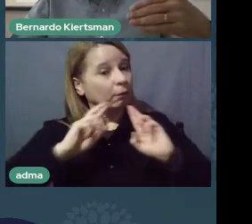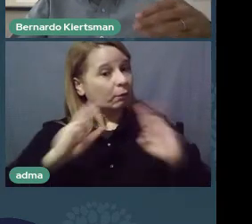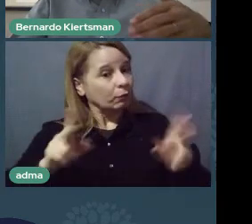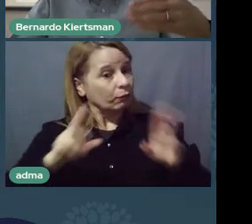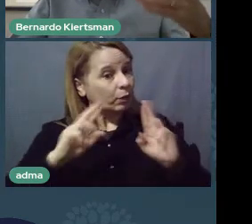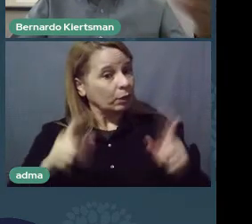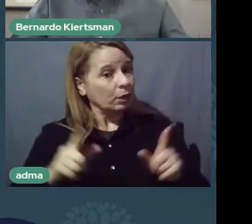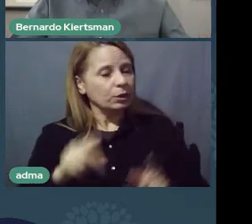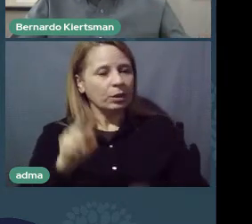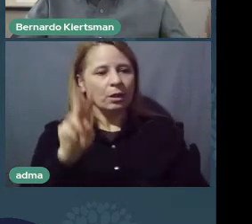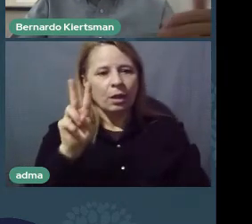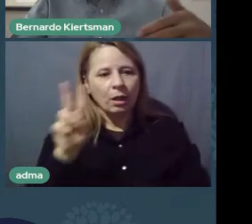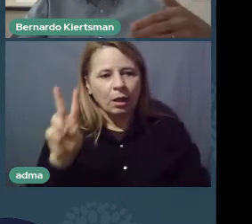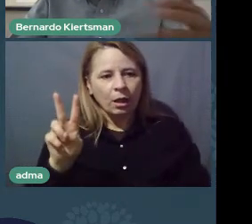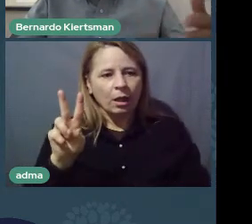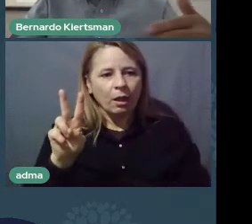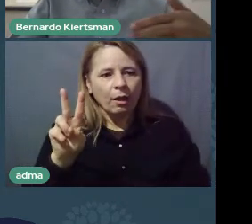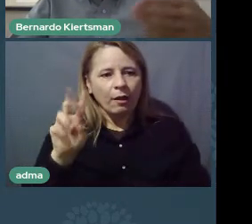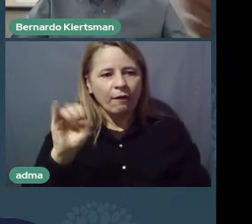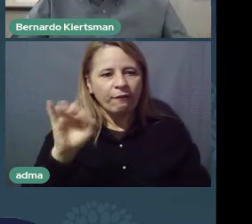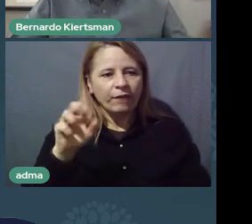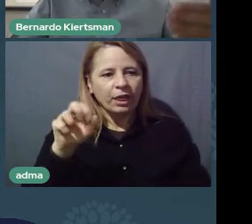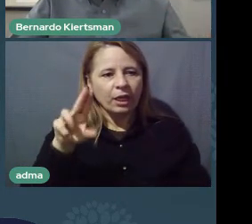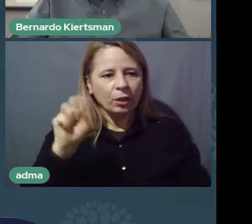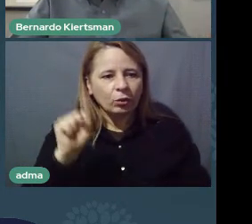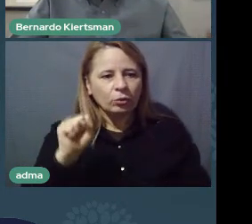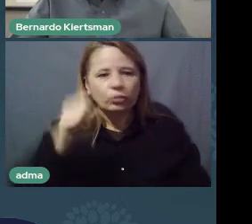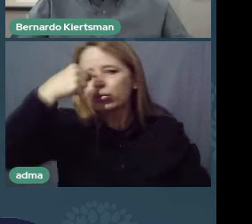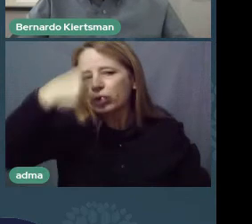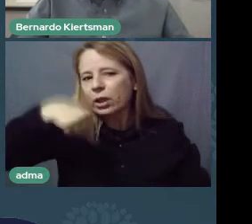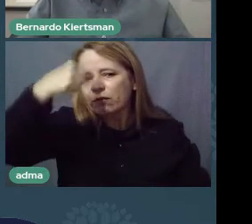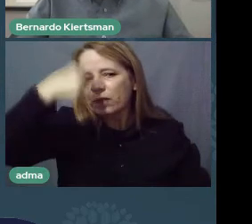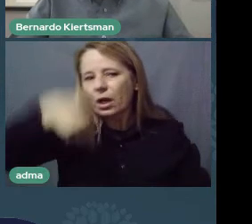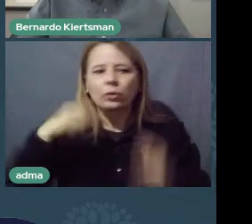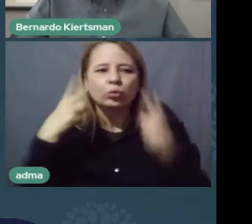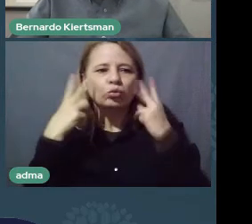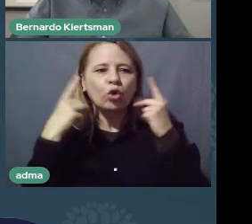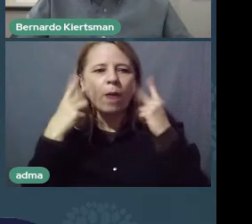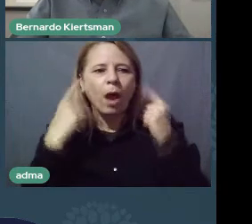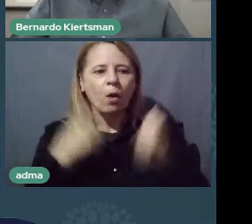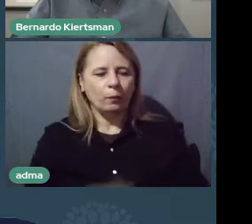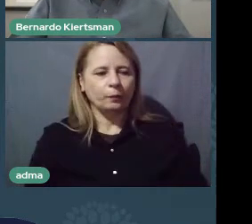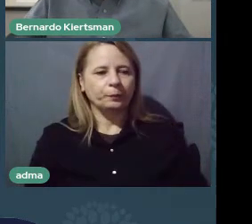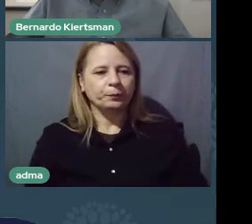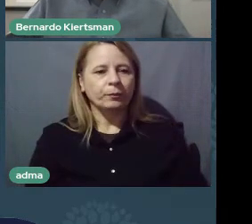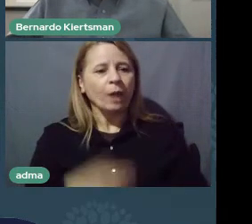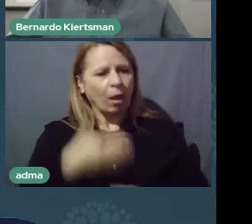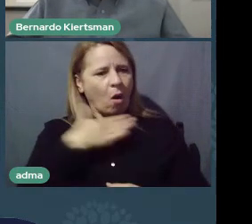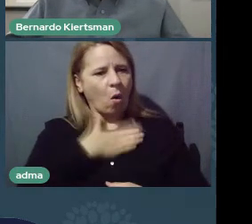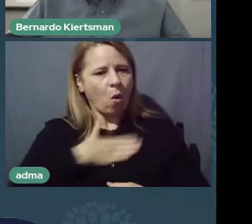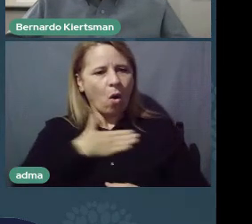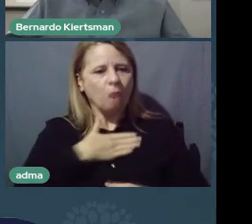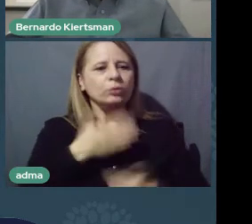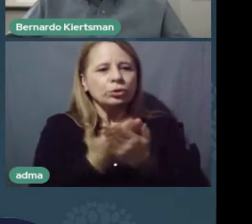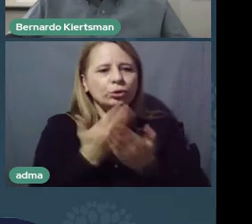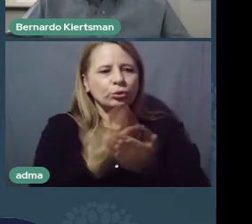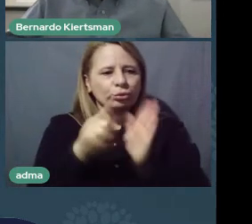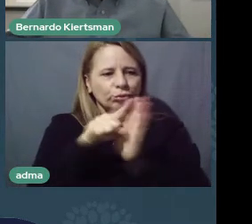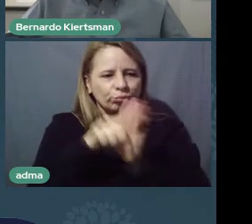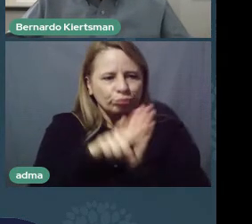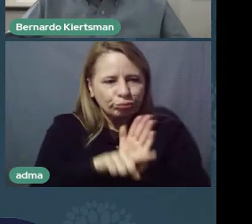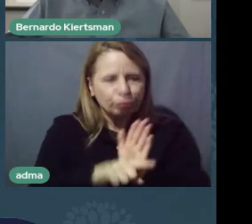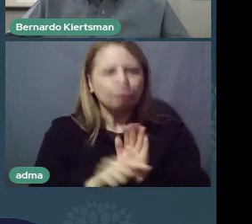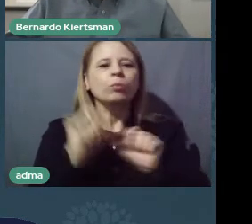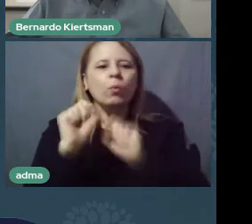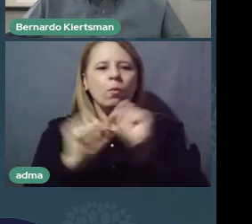em vírus, rinovírus, que é o vírus do resfriado comum. Eu gosto de mostrar esse estudo, que é um estudo